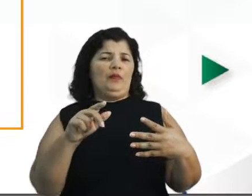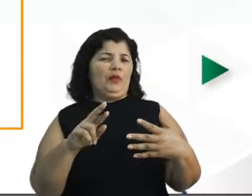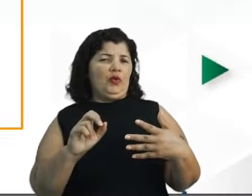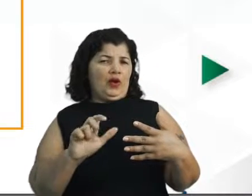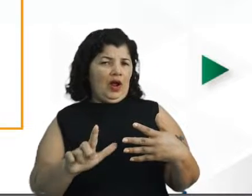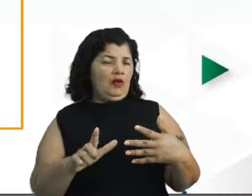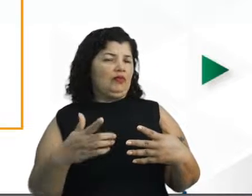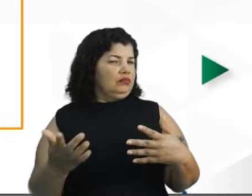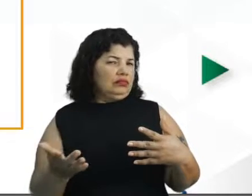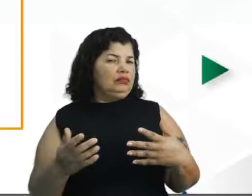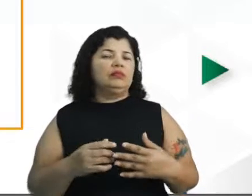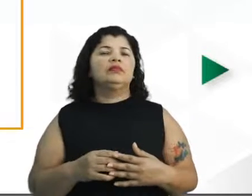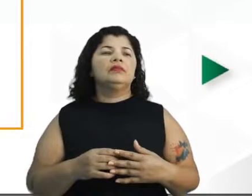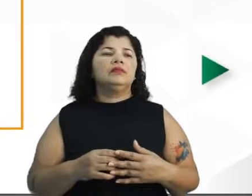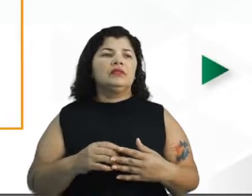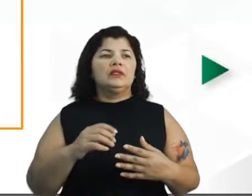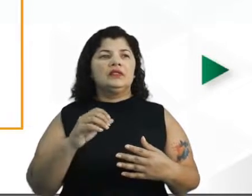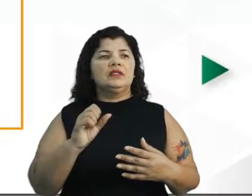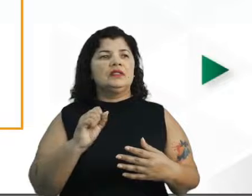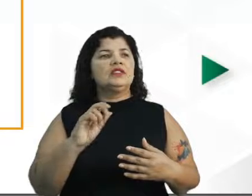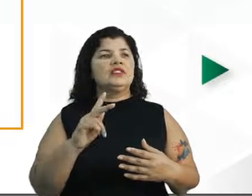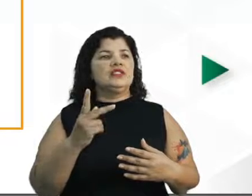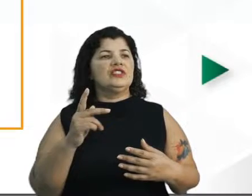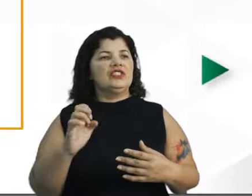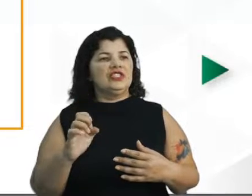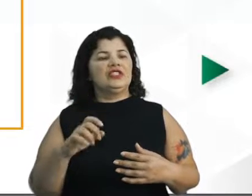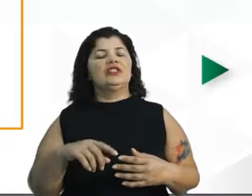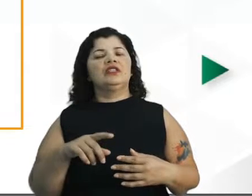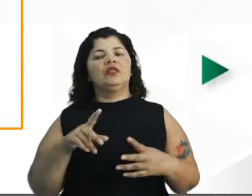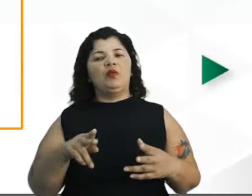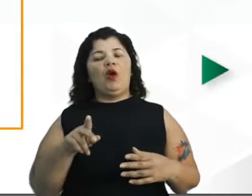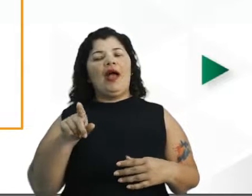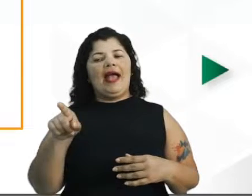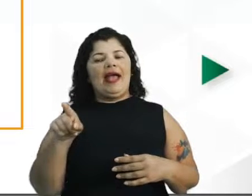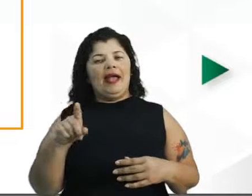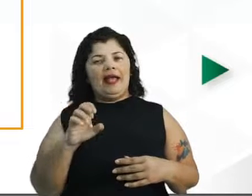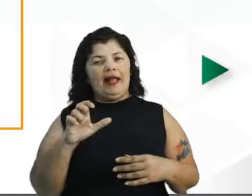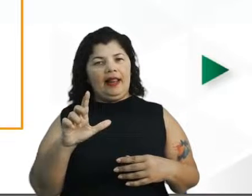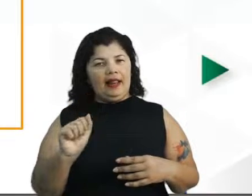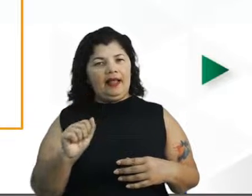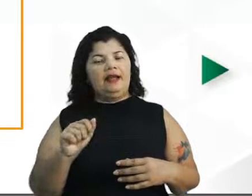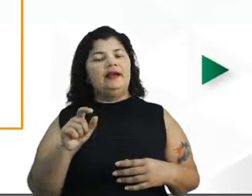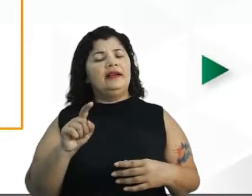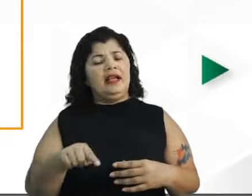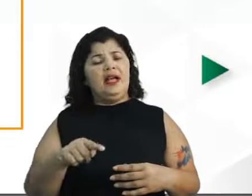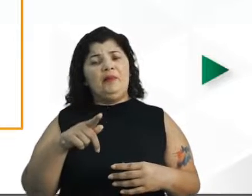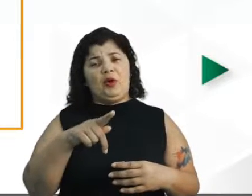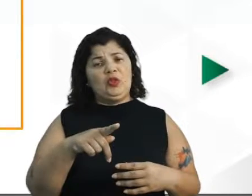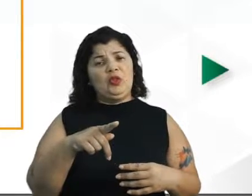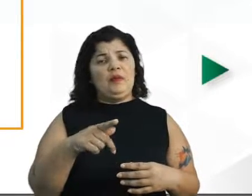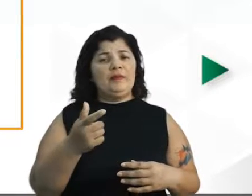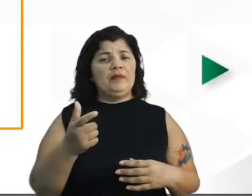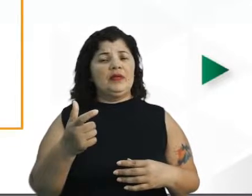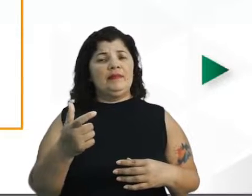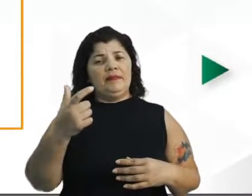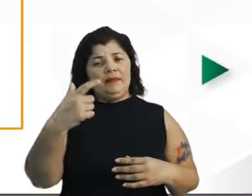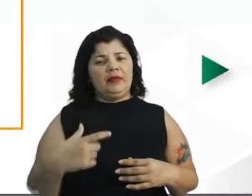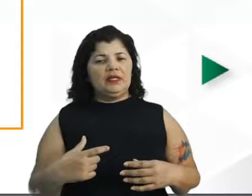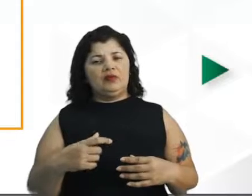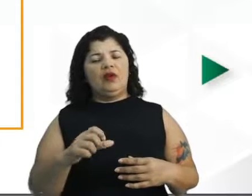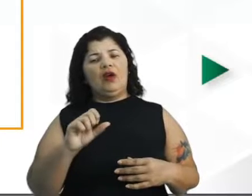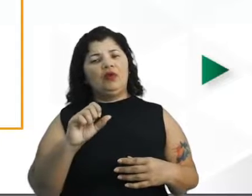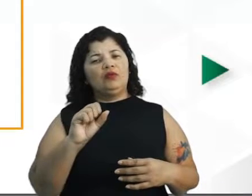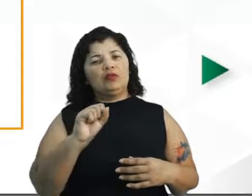vice-versa. Então, observe que she, ela, é um pronome pessoal do singular e o can, aí, após o